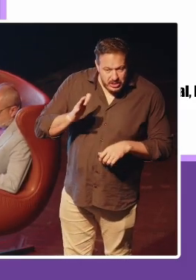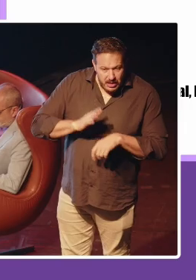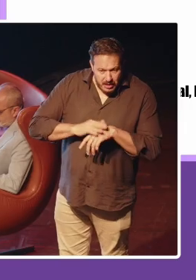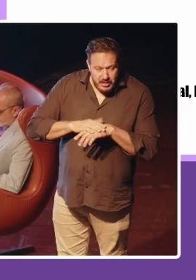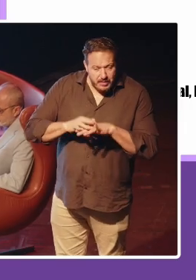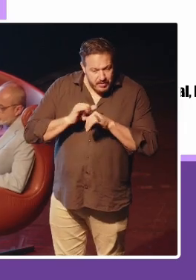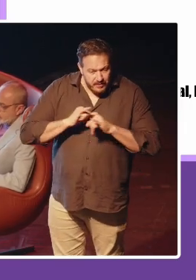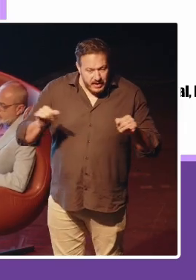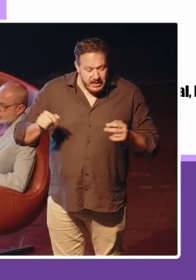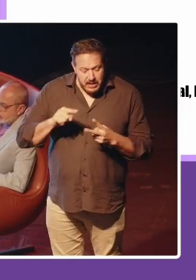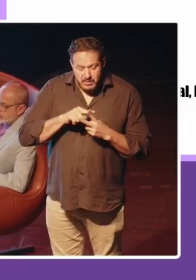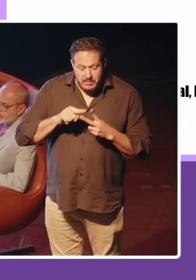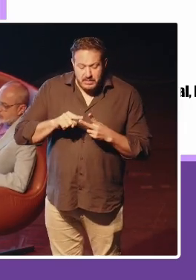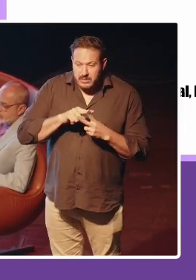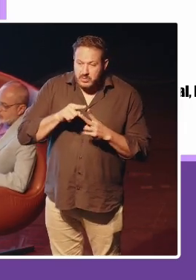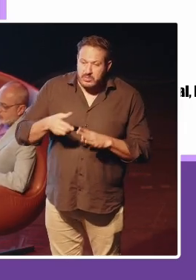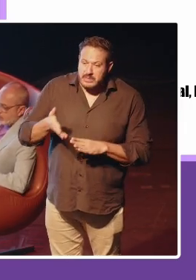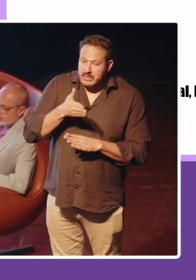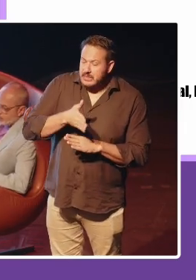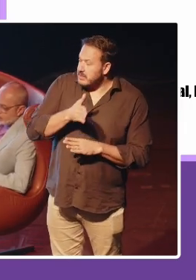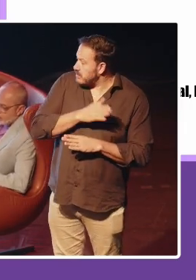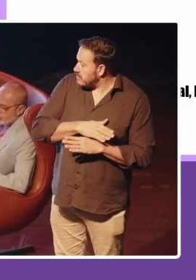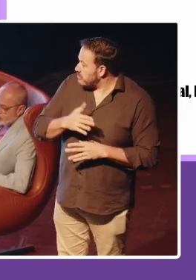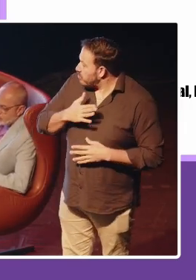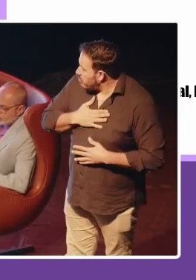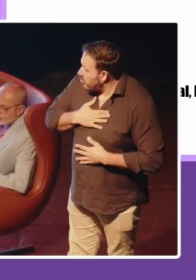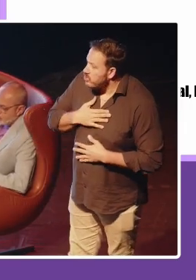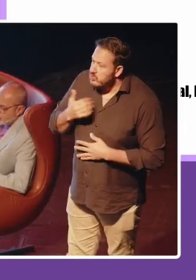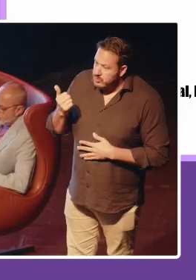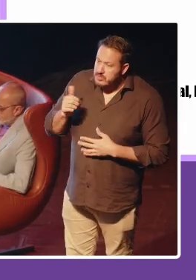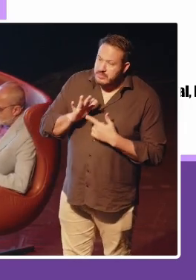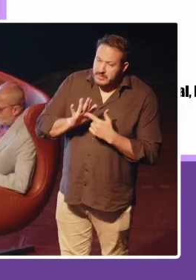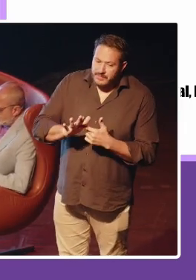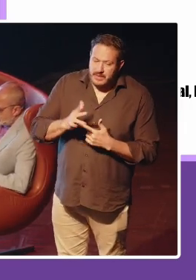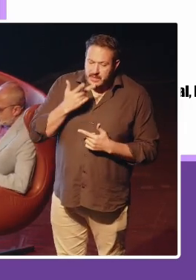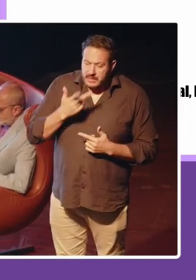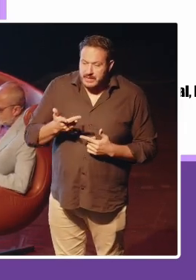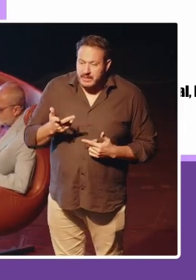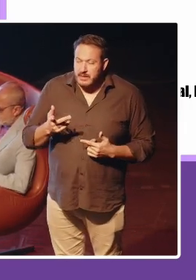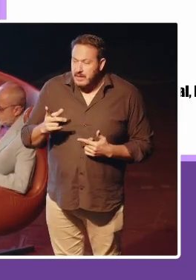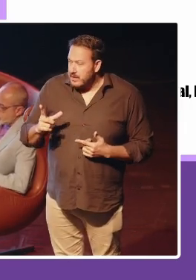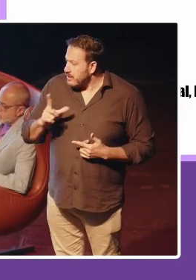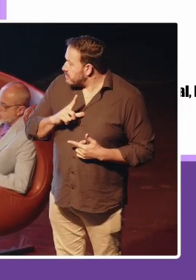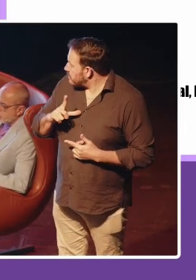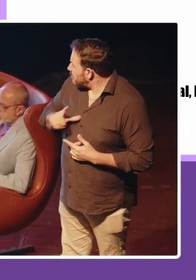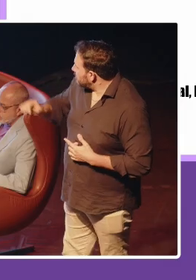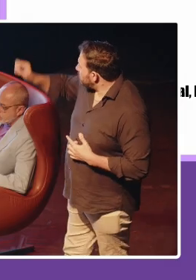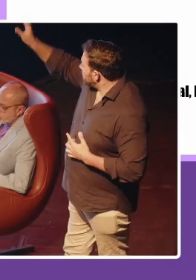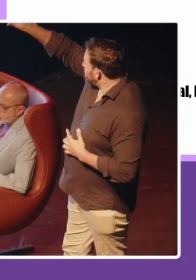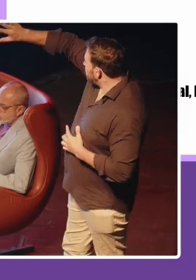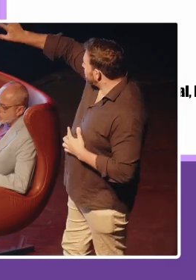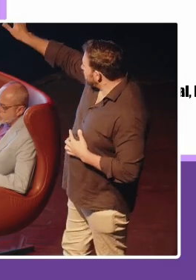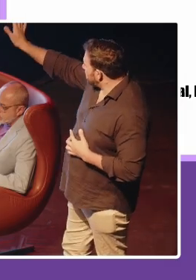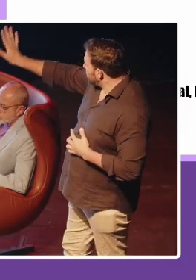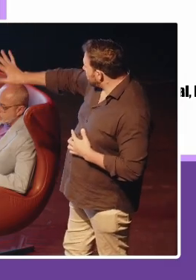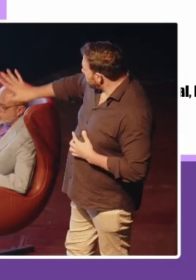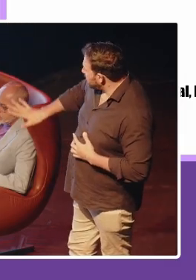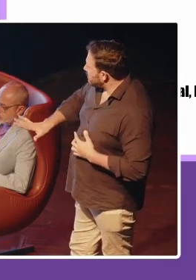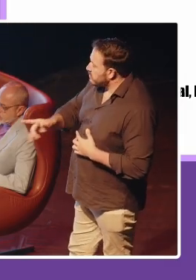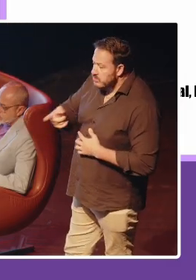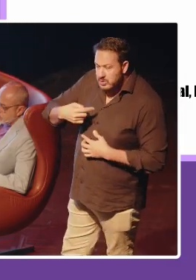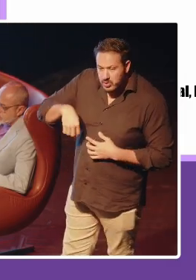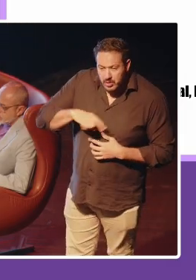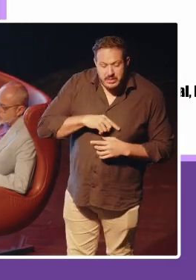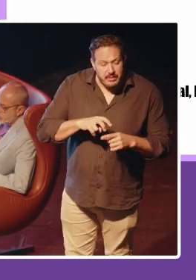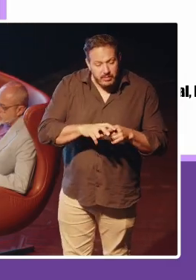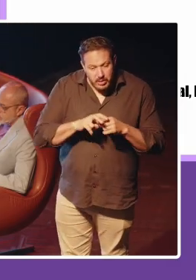duas apresentações anteriores, e eu gosto muito de frisar que existe esse formato de caracol, né, eu chamo de caracol,